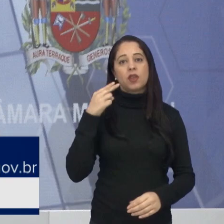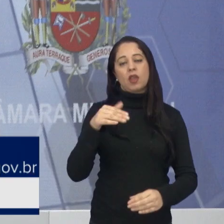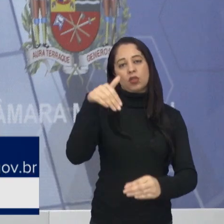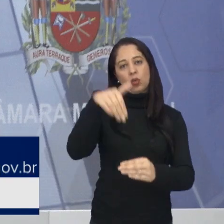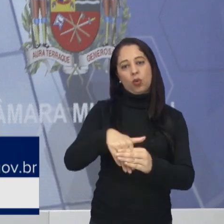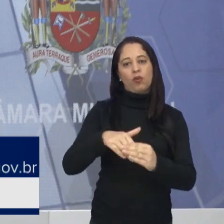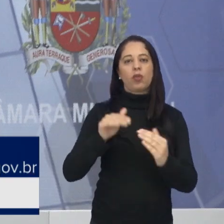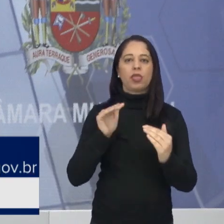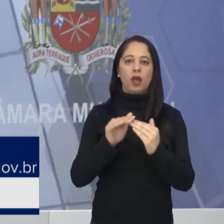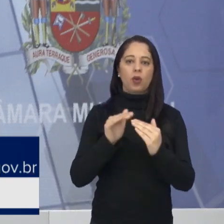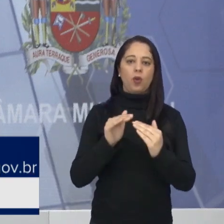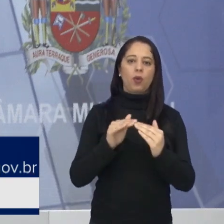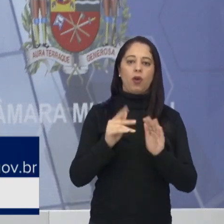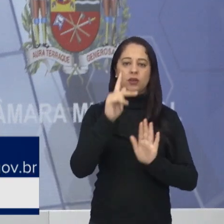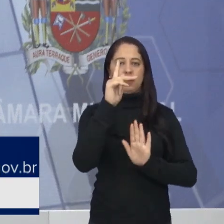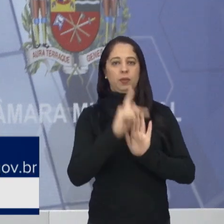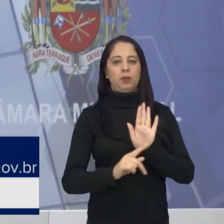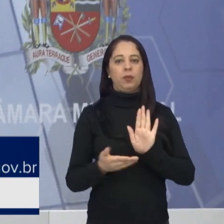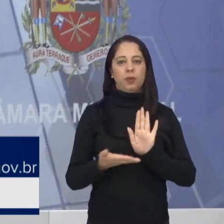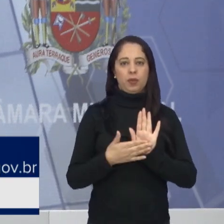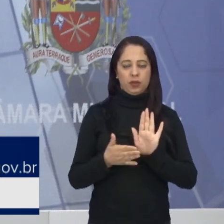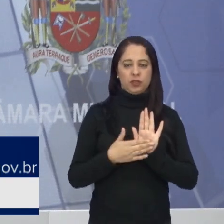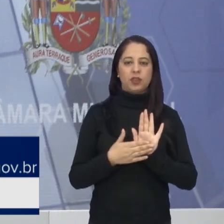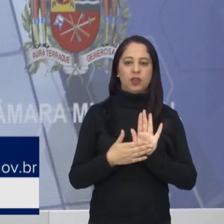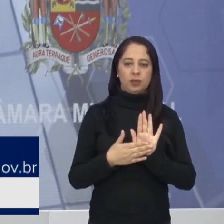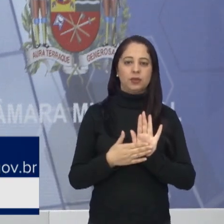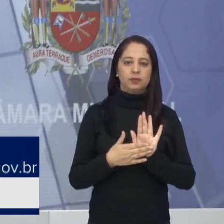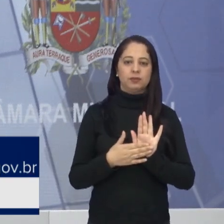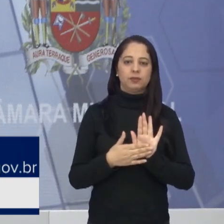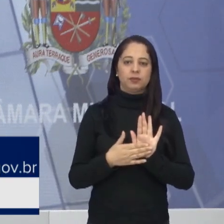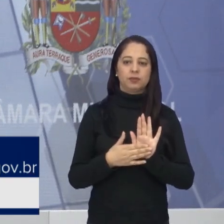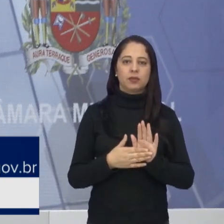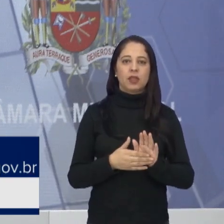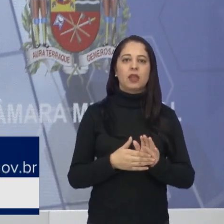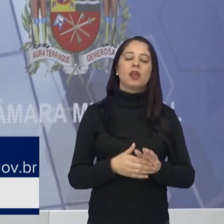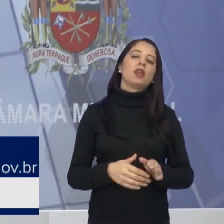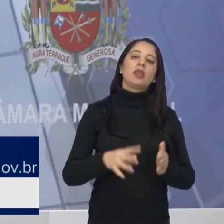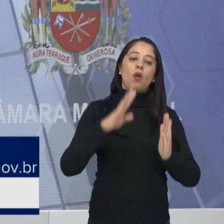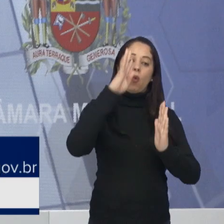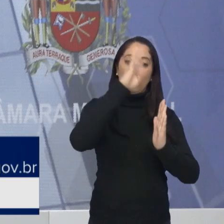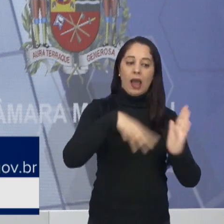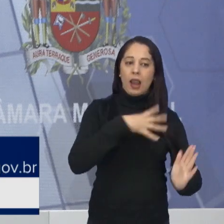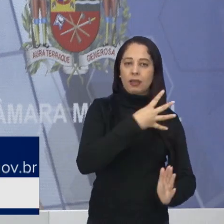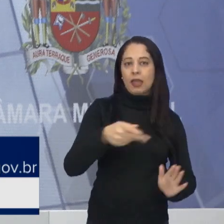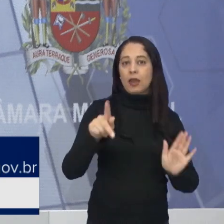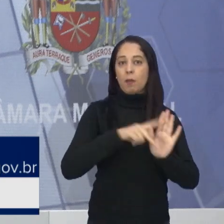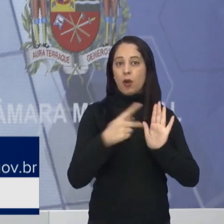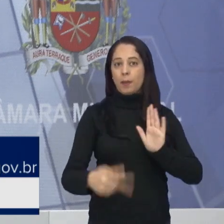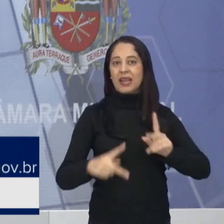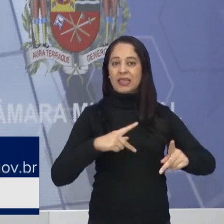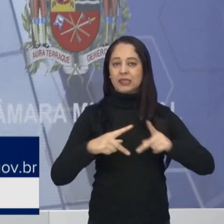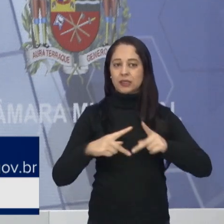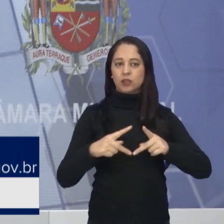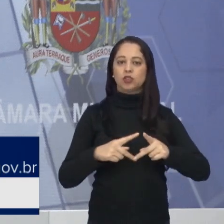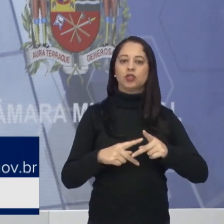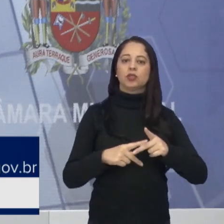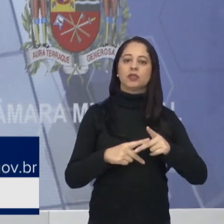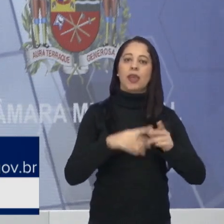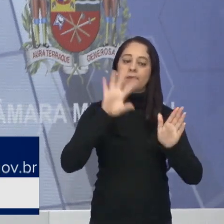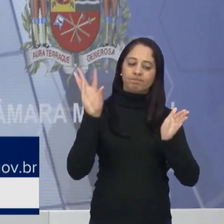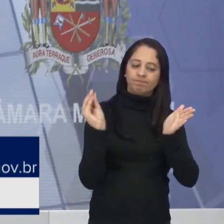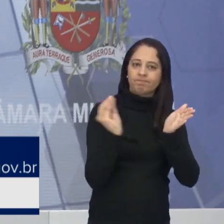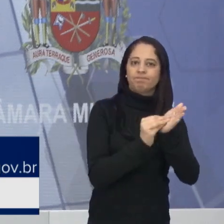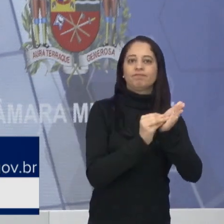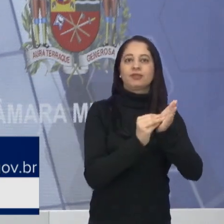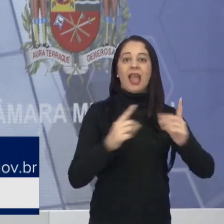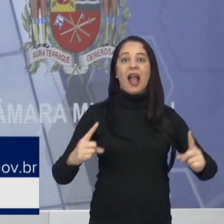possam votar por unanimidade a inclusão no calendário municipal esportivo a Copa Evangélica de